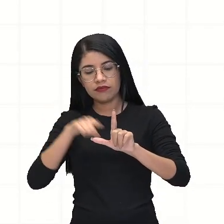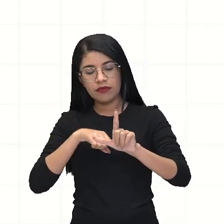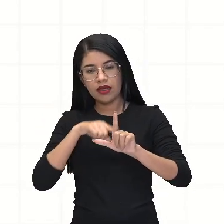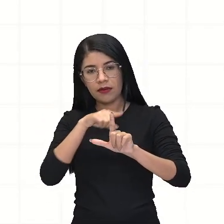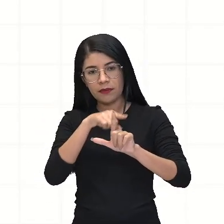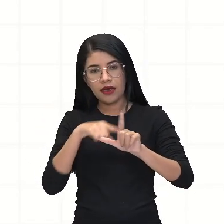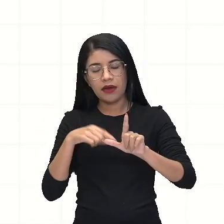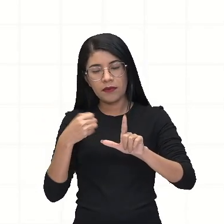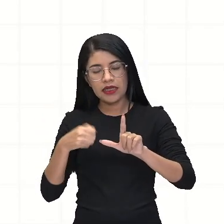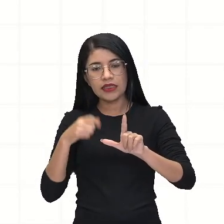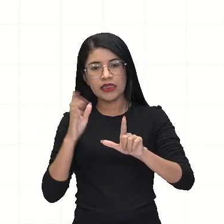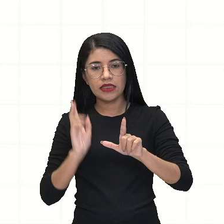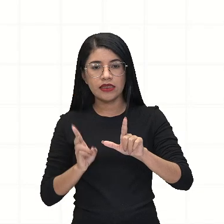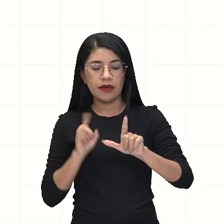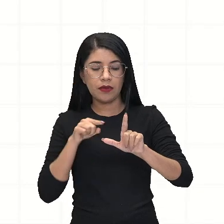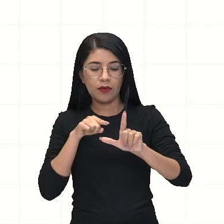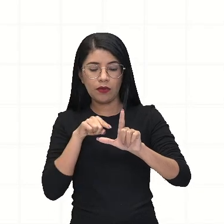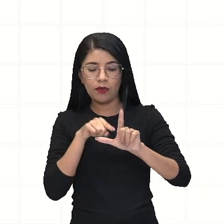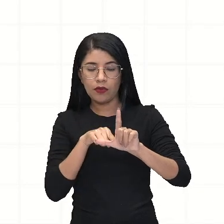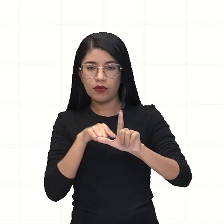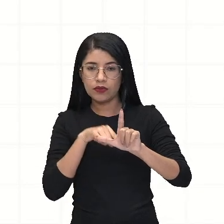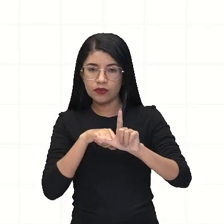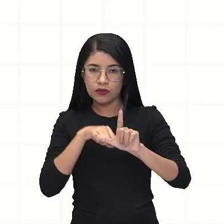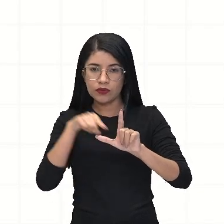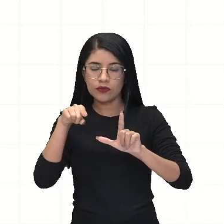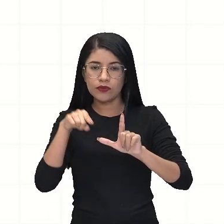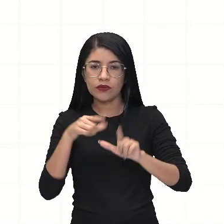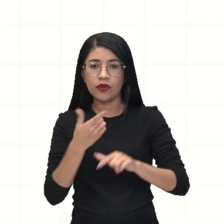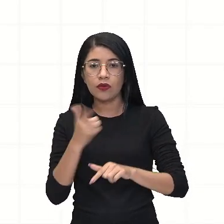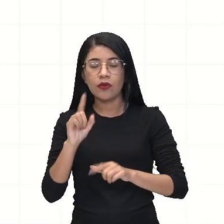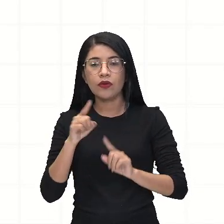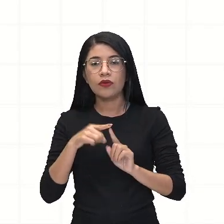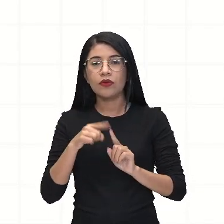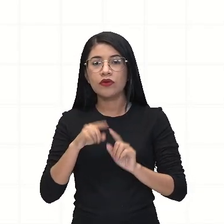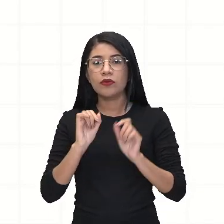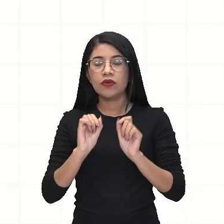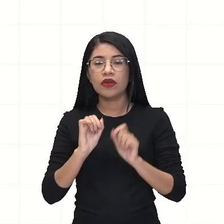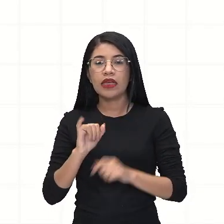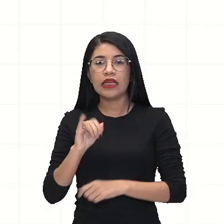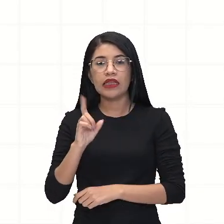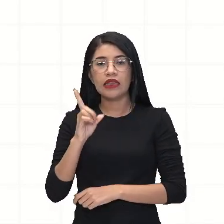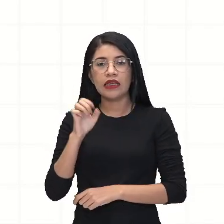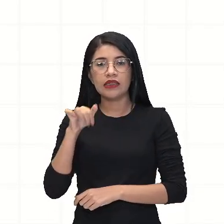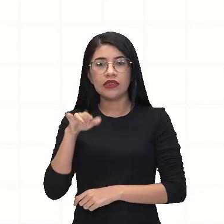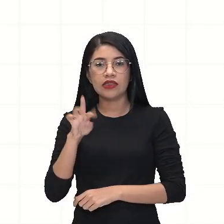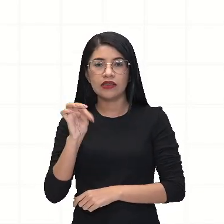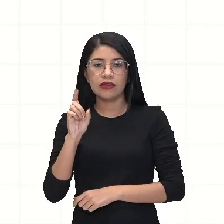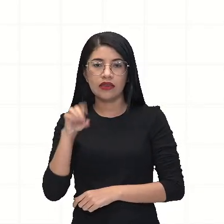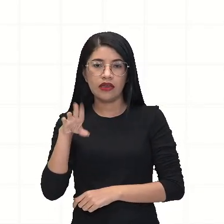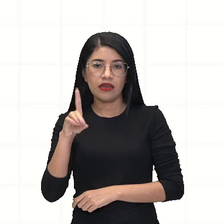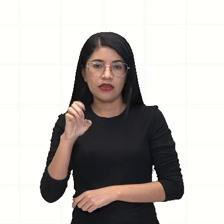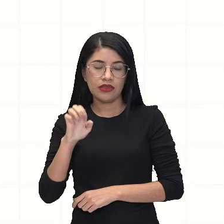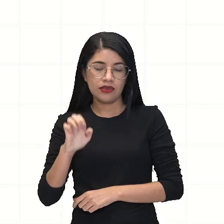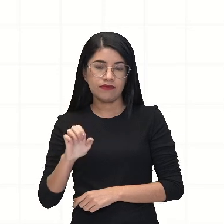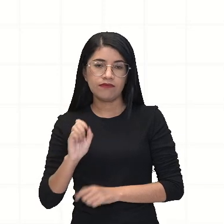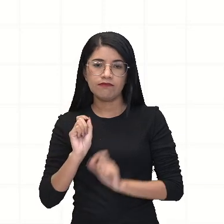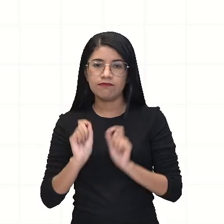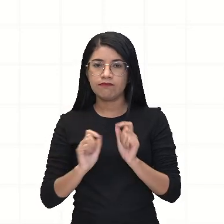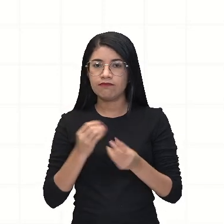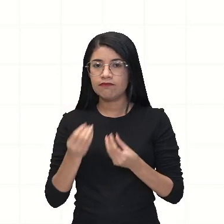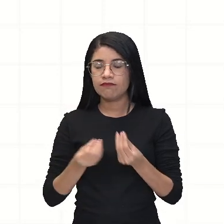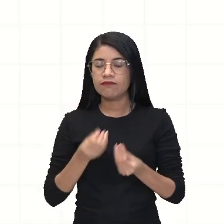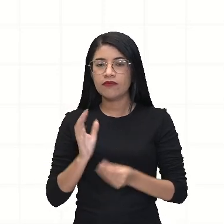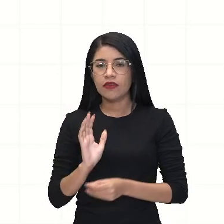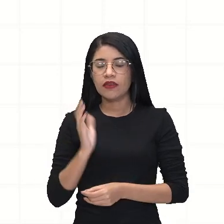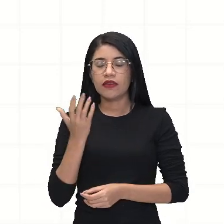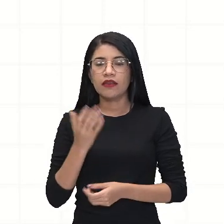pela origem, né? E mais um tipo de função afim é a função identidade. Então, vejam que essa função identidade,